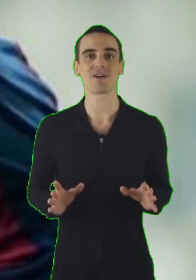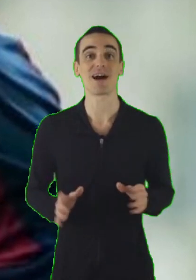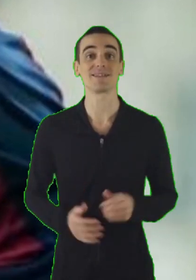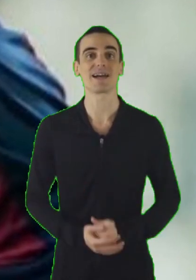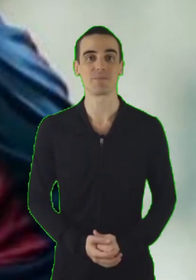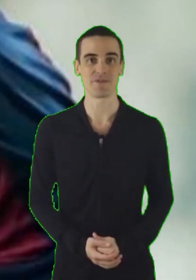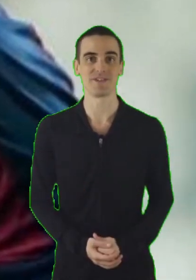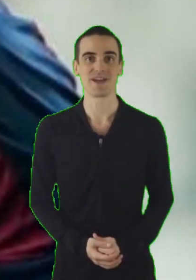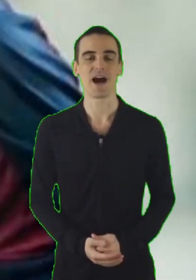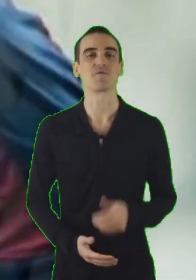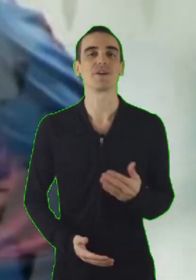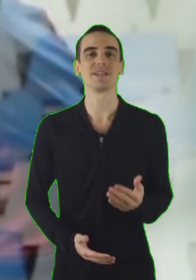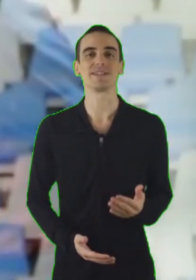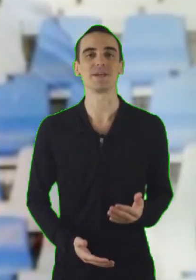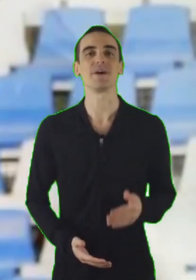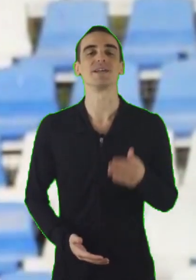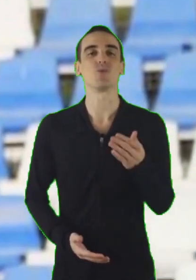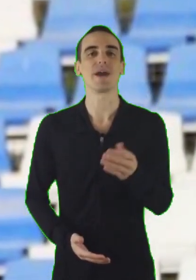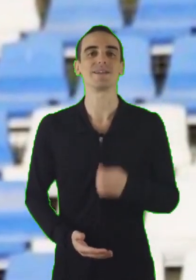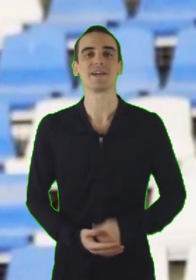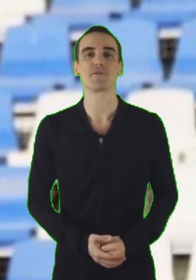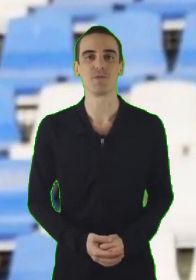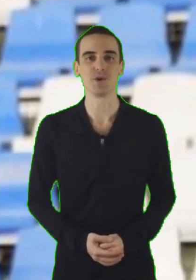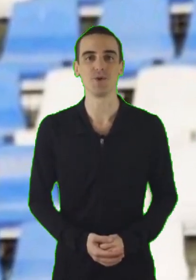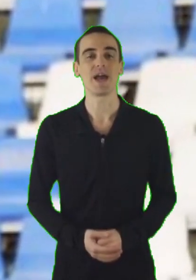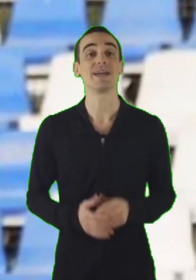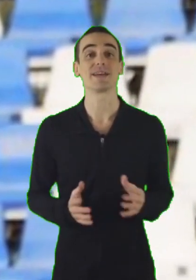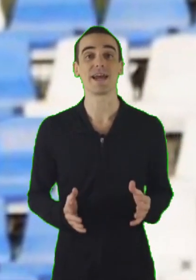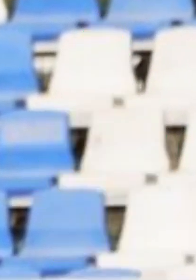se inscreva no canal pois a qualquer momento te atualizo com mais novidades sobre o Cruzeiro